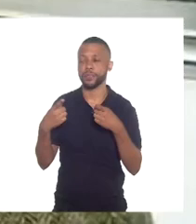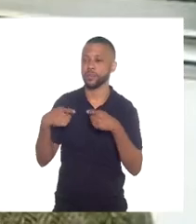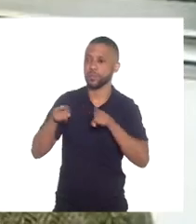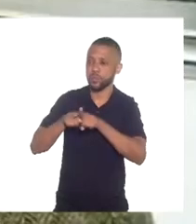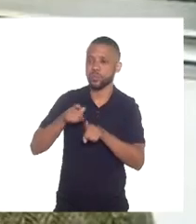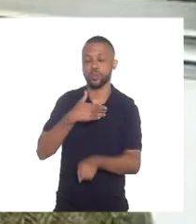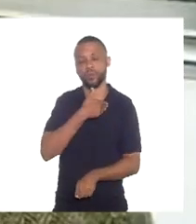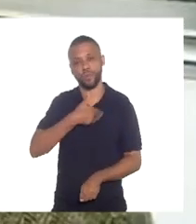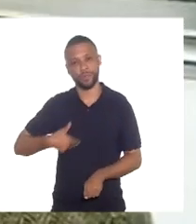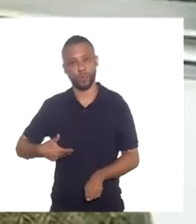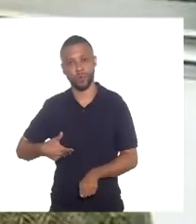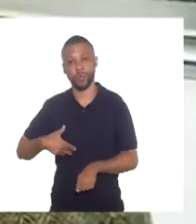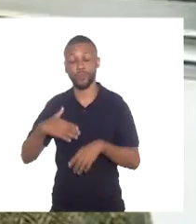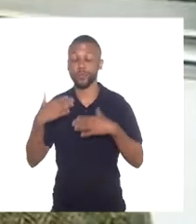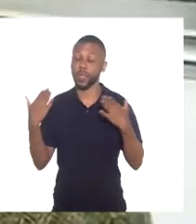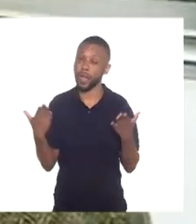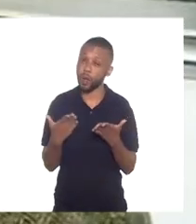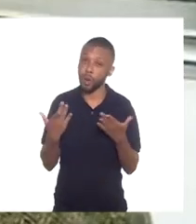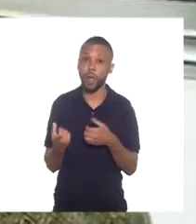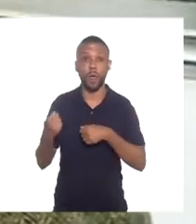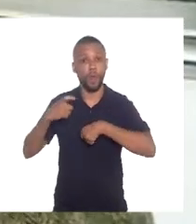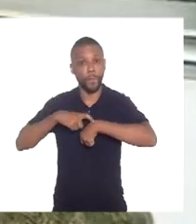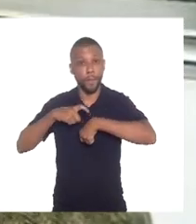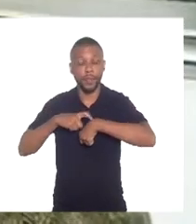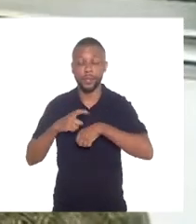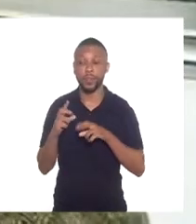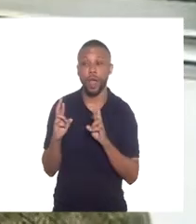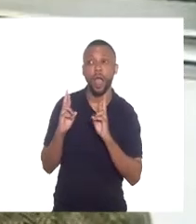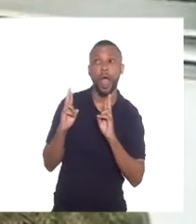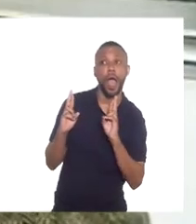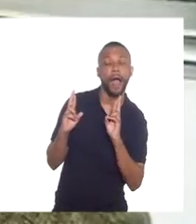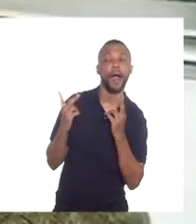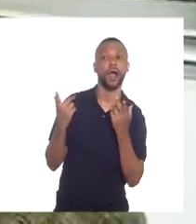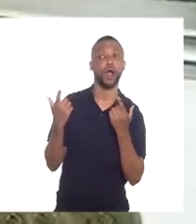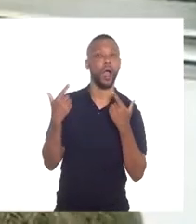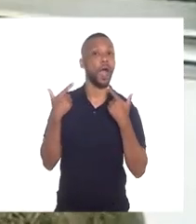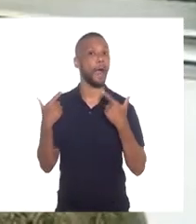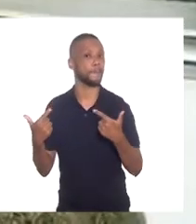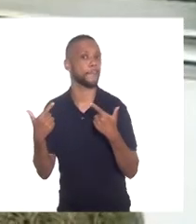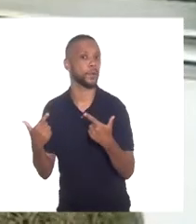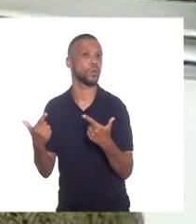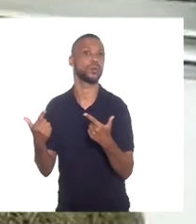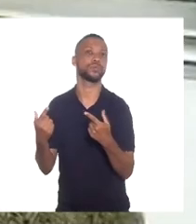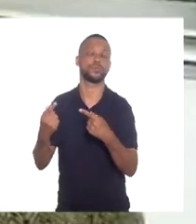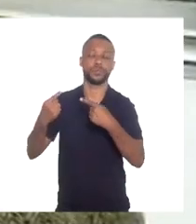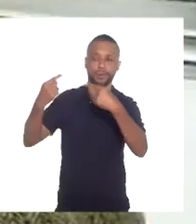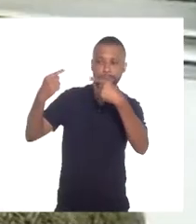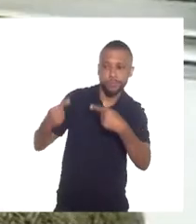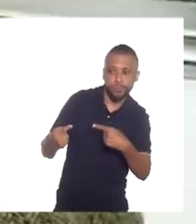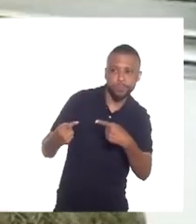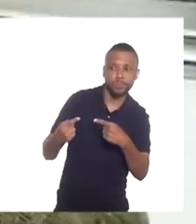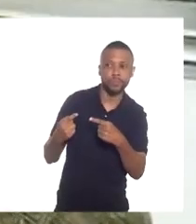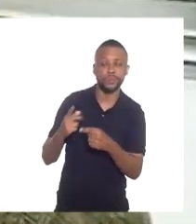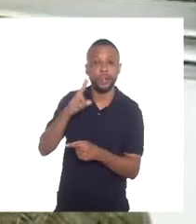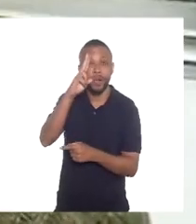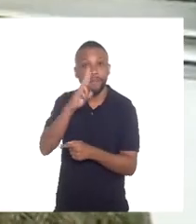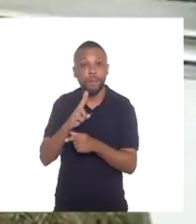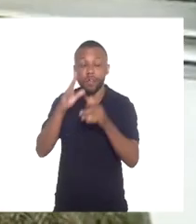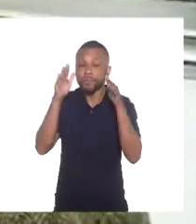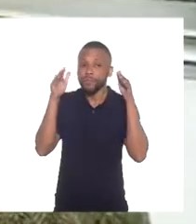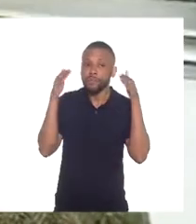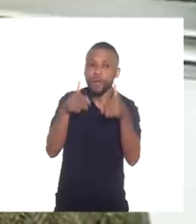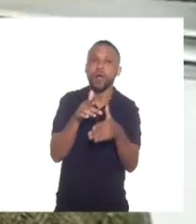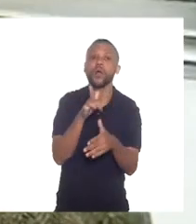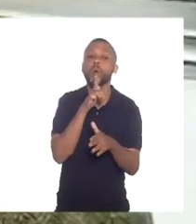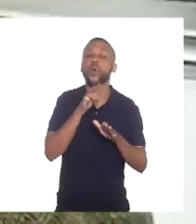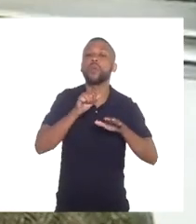eu acho que é hora de apostar muito forte, né, na economia do mar, que está